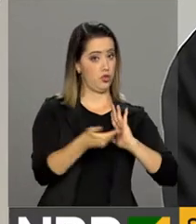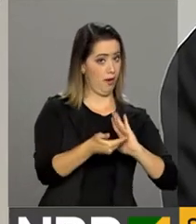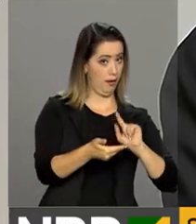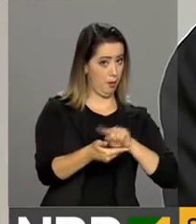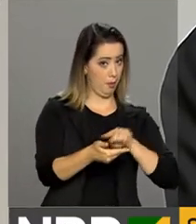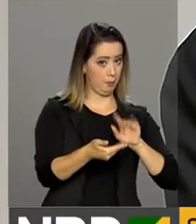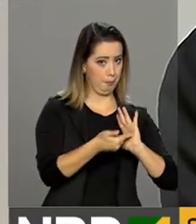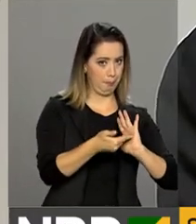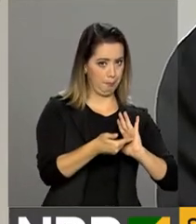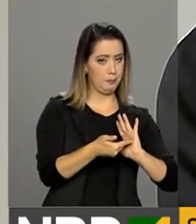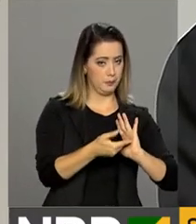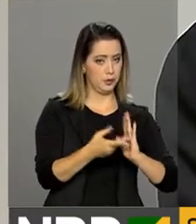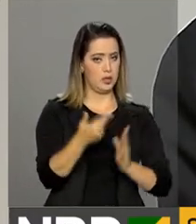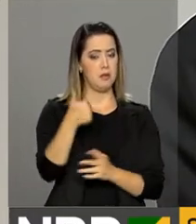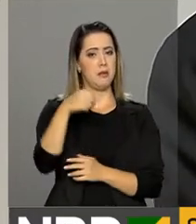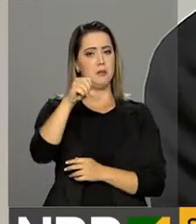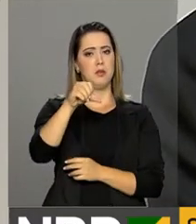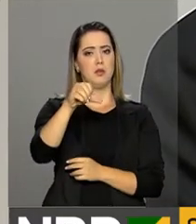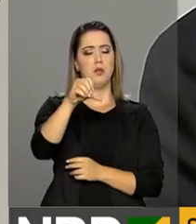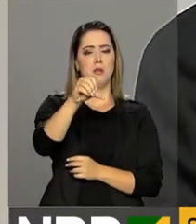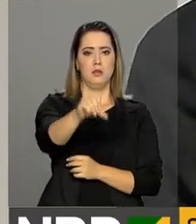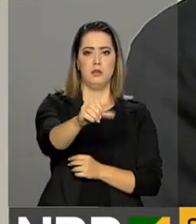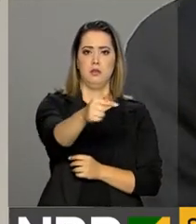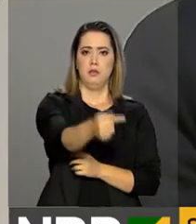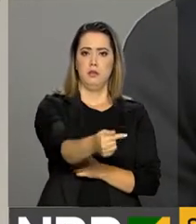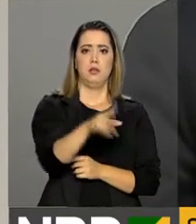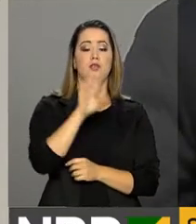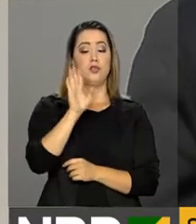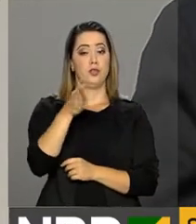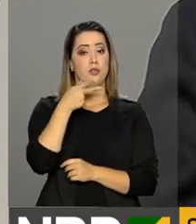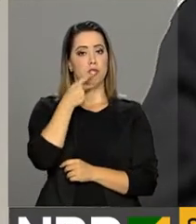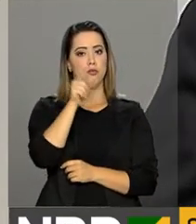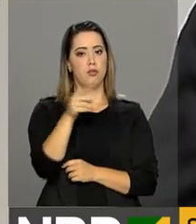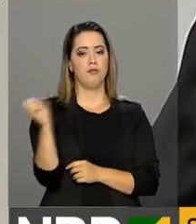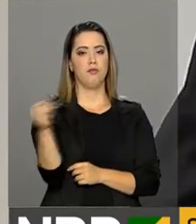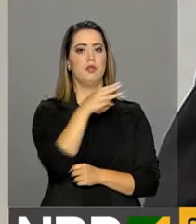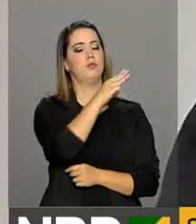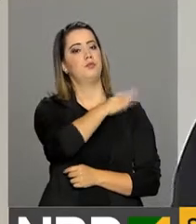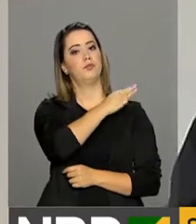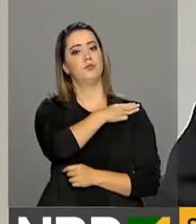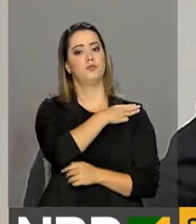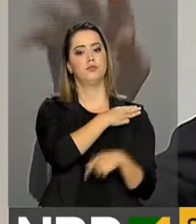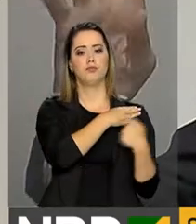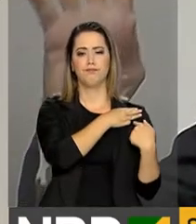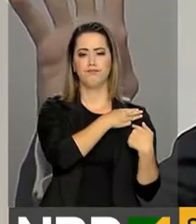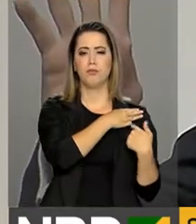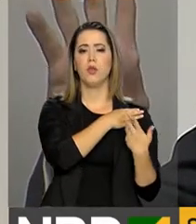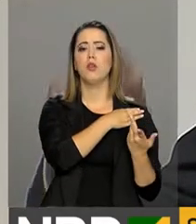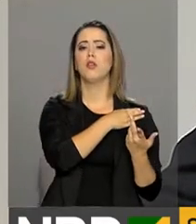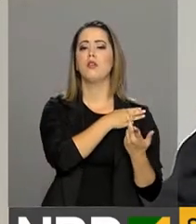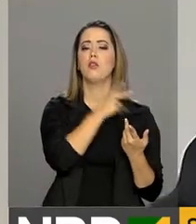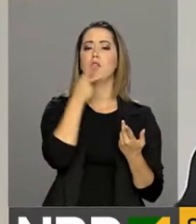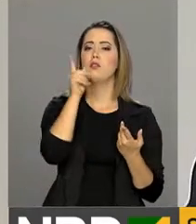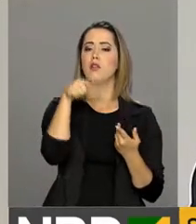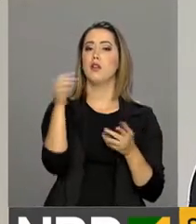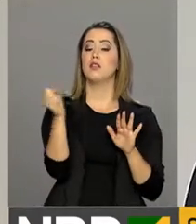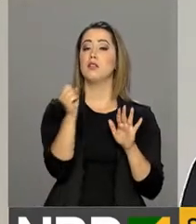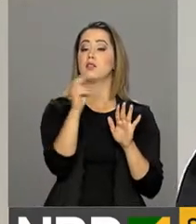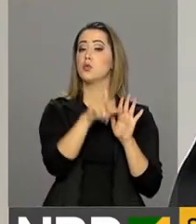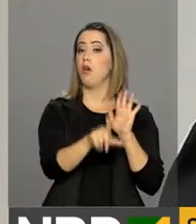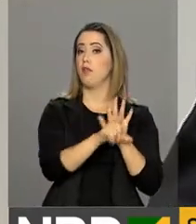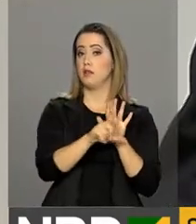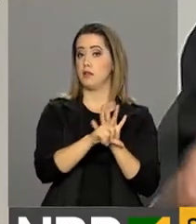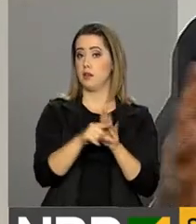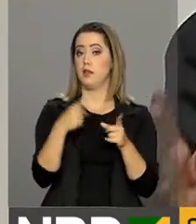e já falava em reforma do ensino médio estou falando as reformas porque esse é um governo